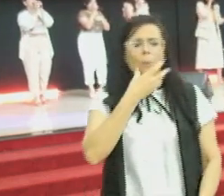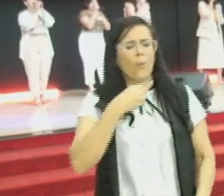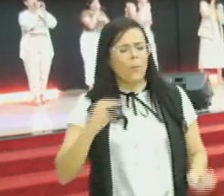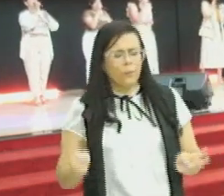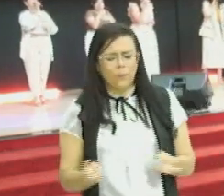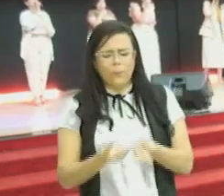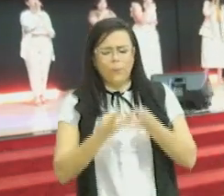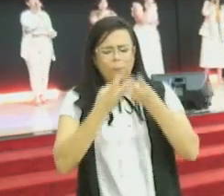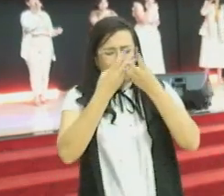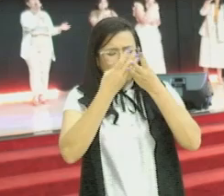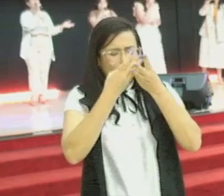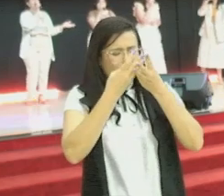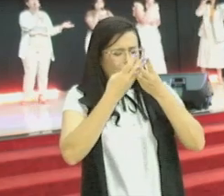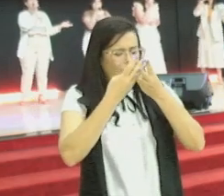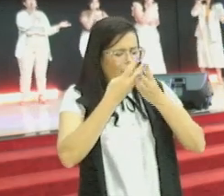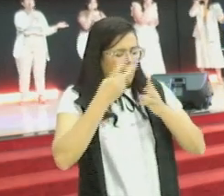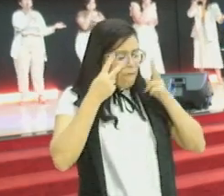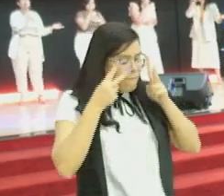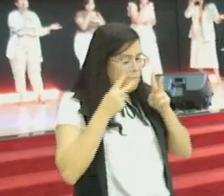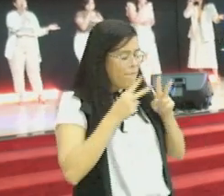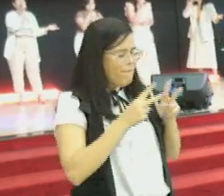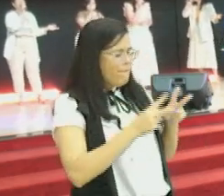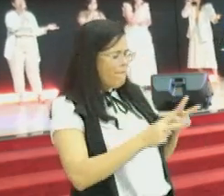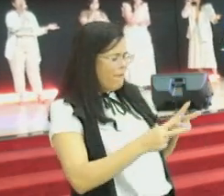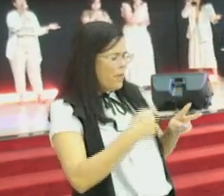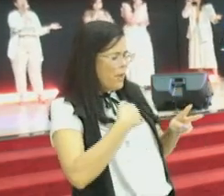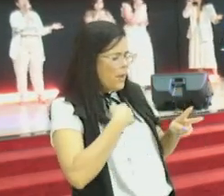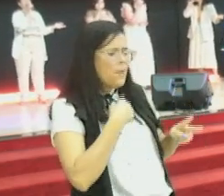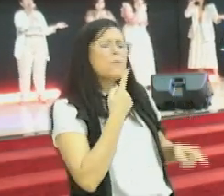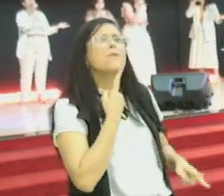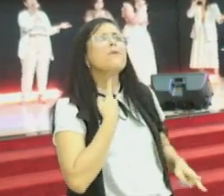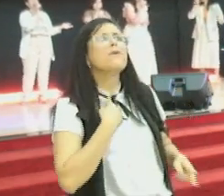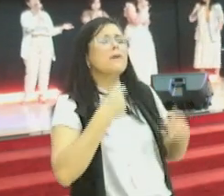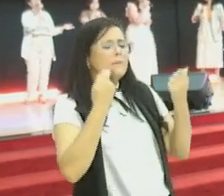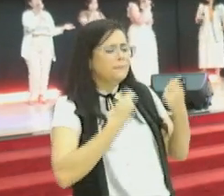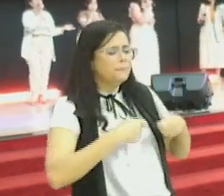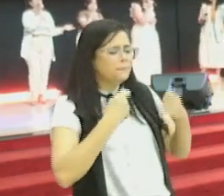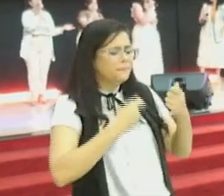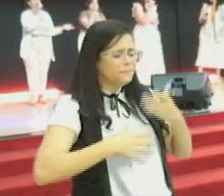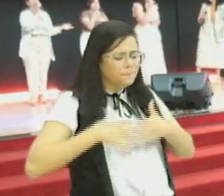que havia em mim.